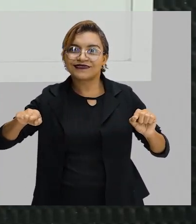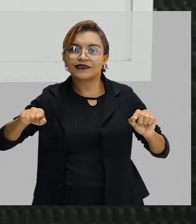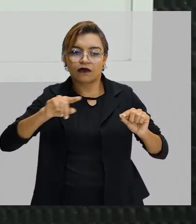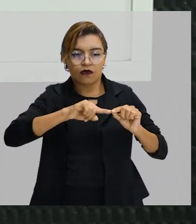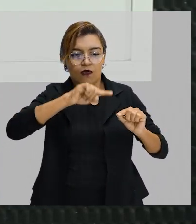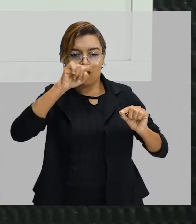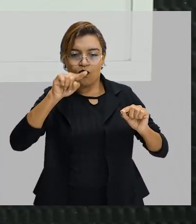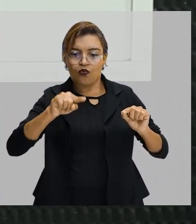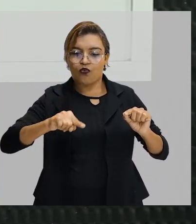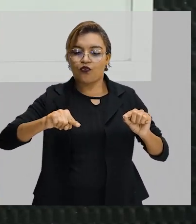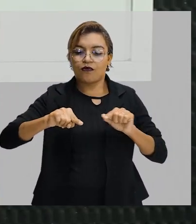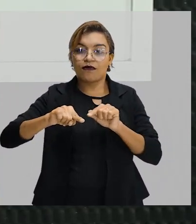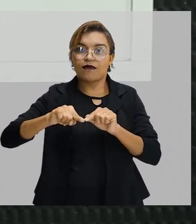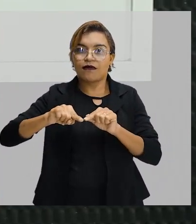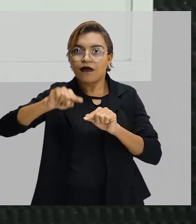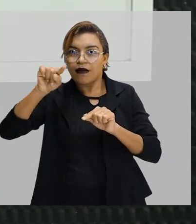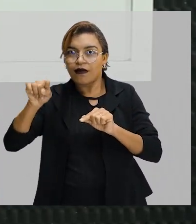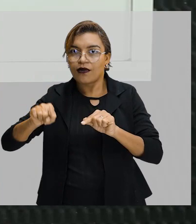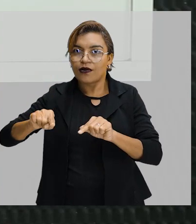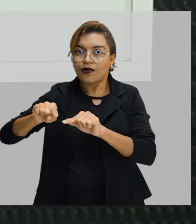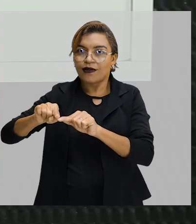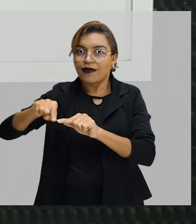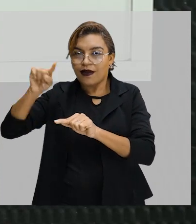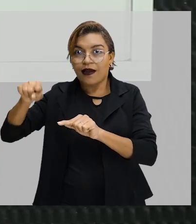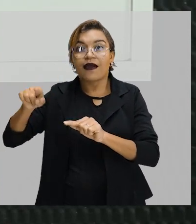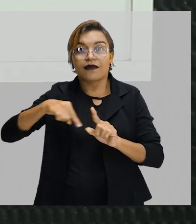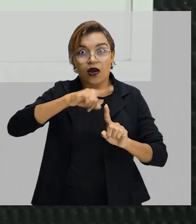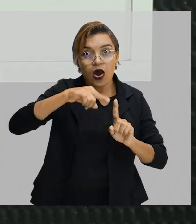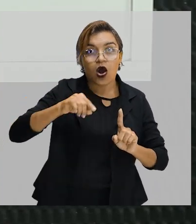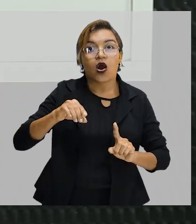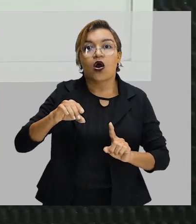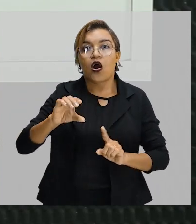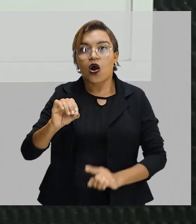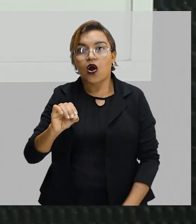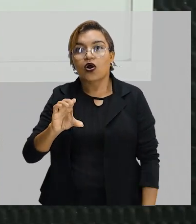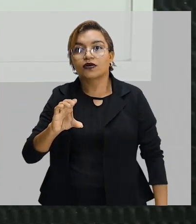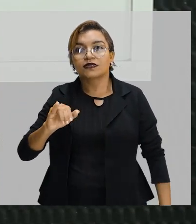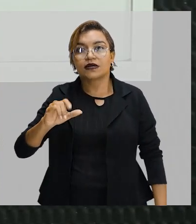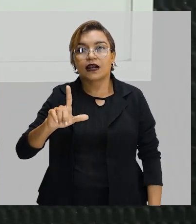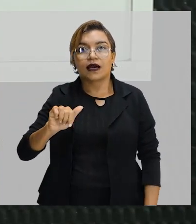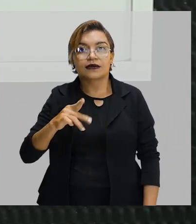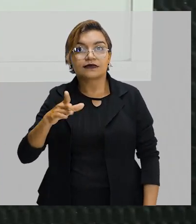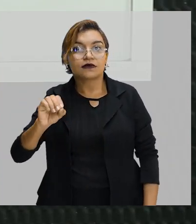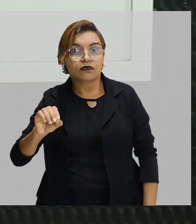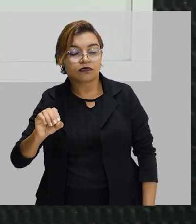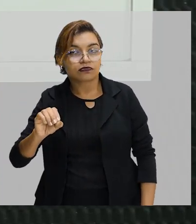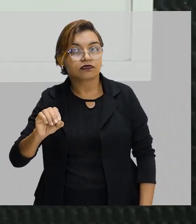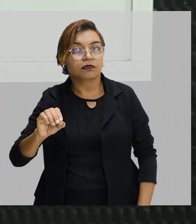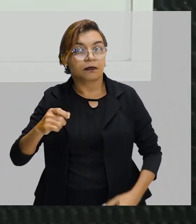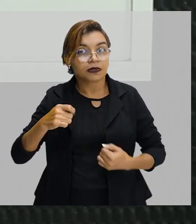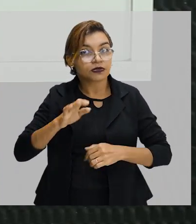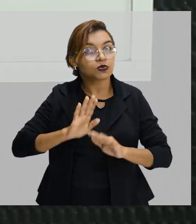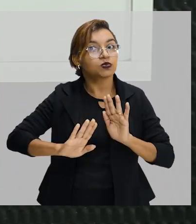oscilação. Tá ok? Isso é uma oscilação. Cuidado.